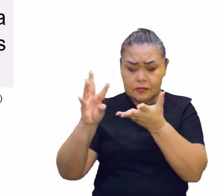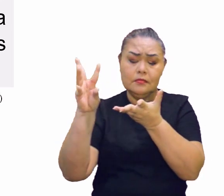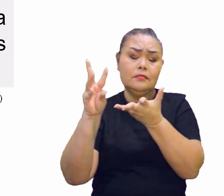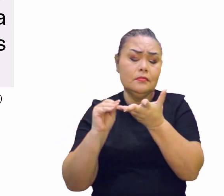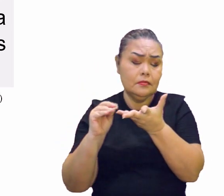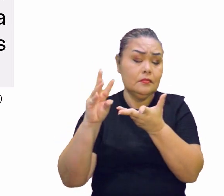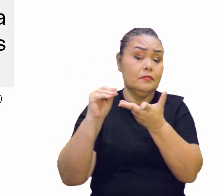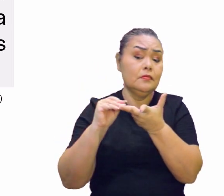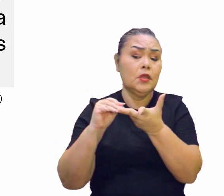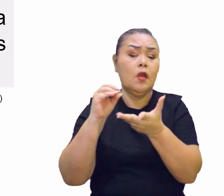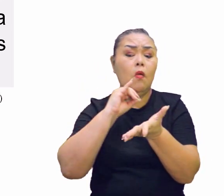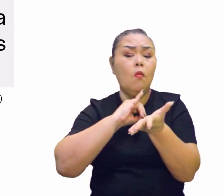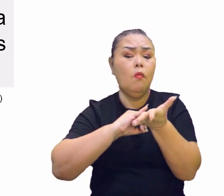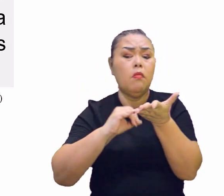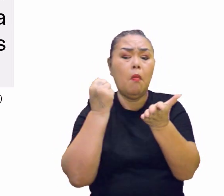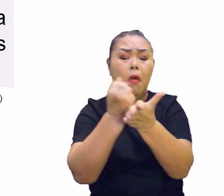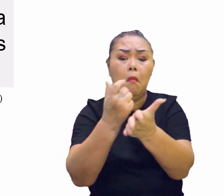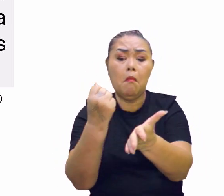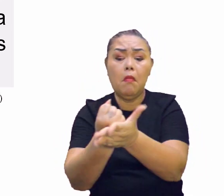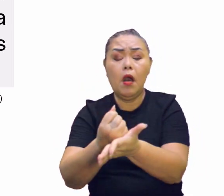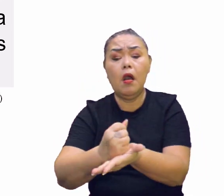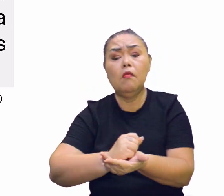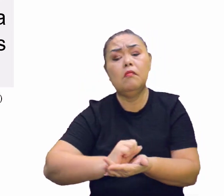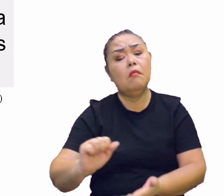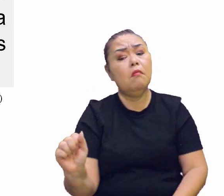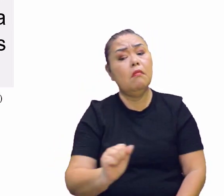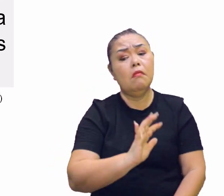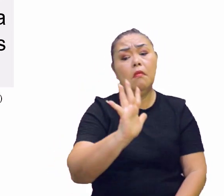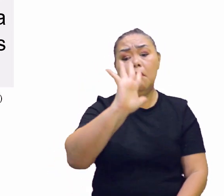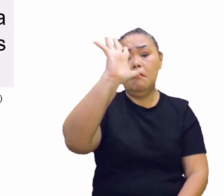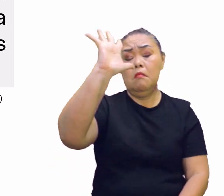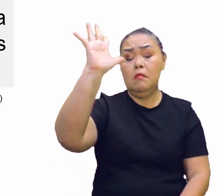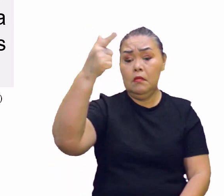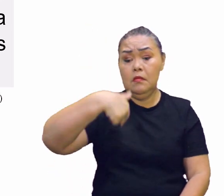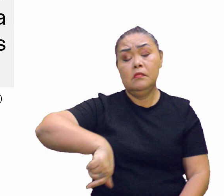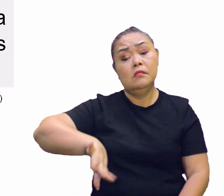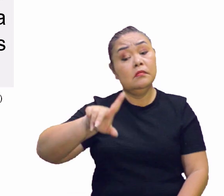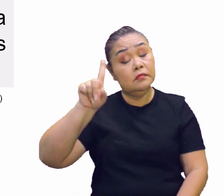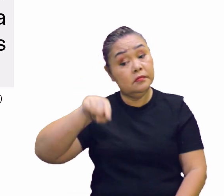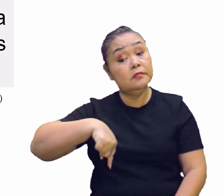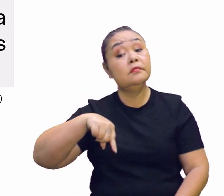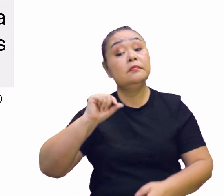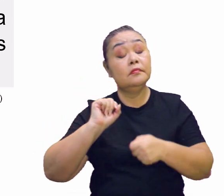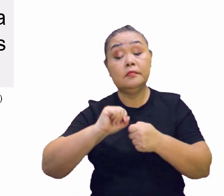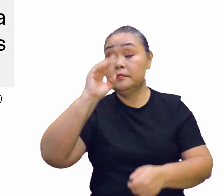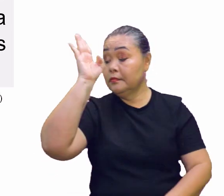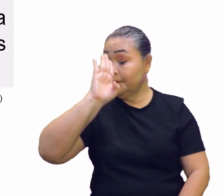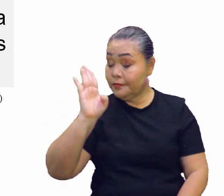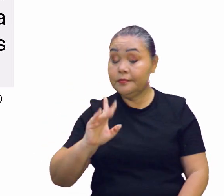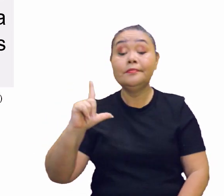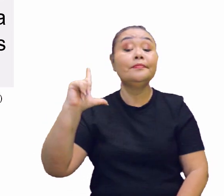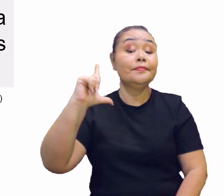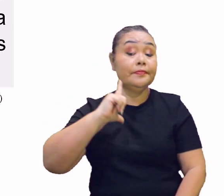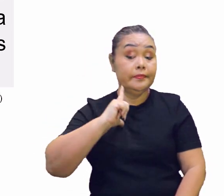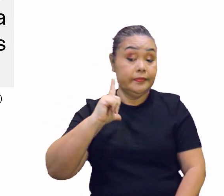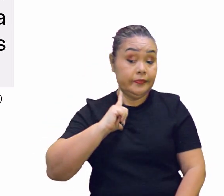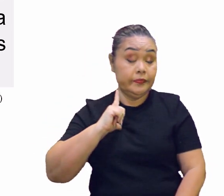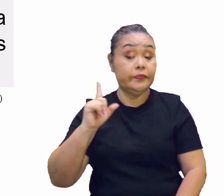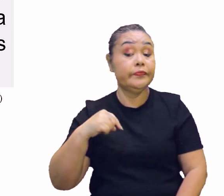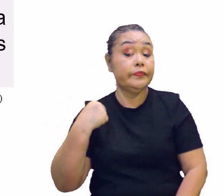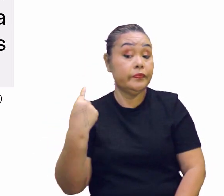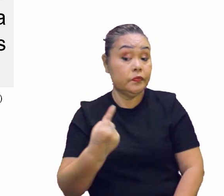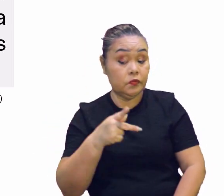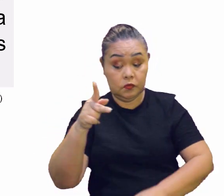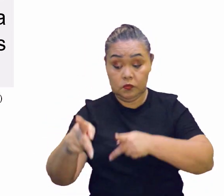a nossa carga tributária é considerada uma das maiores do mundo. Isso que faz com que o Brasil tenha, ou